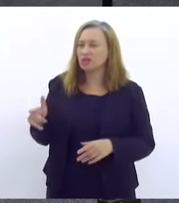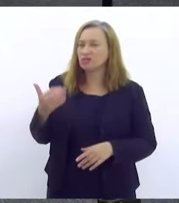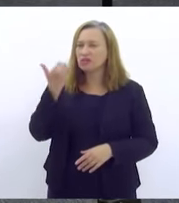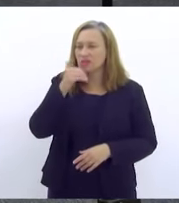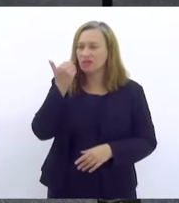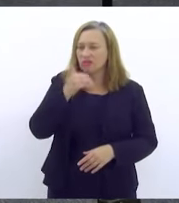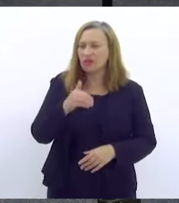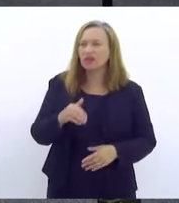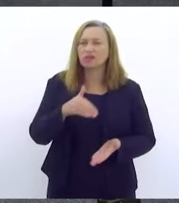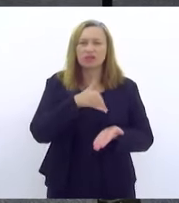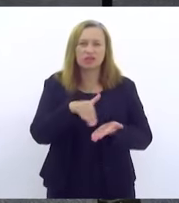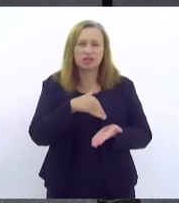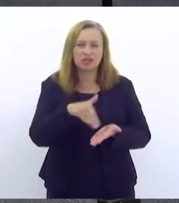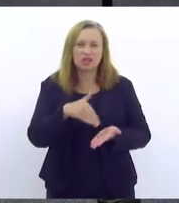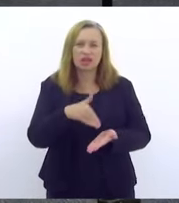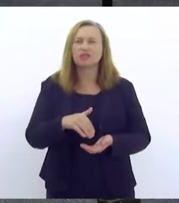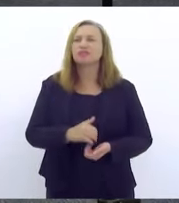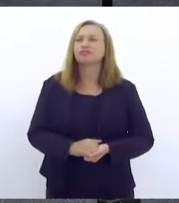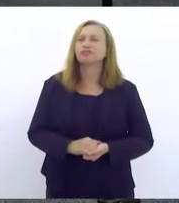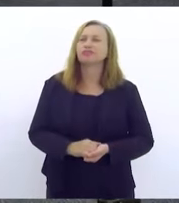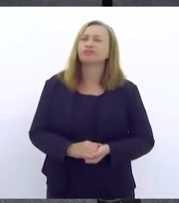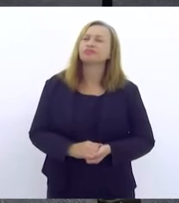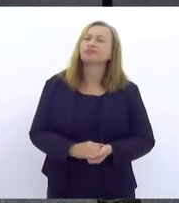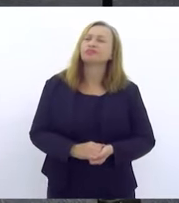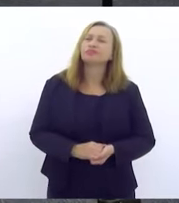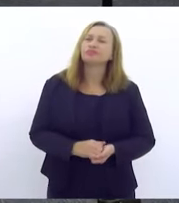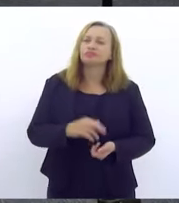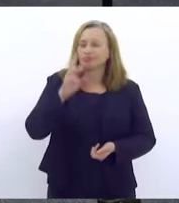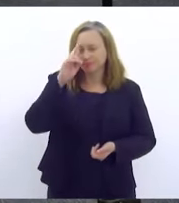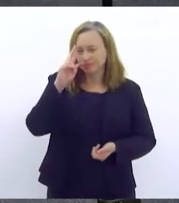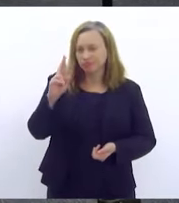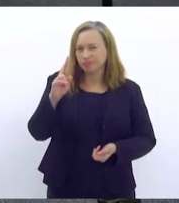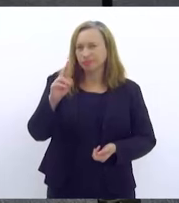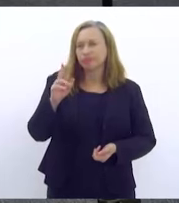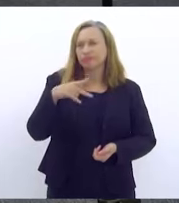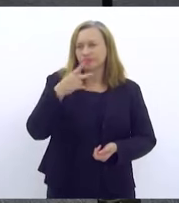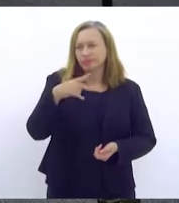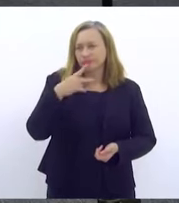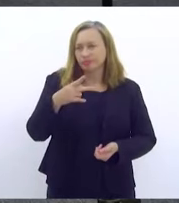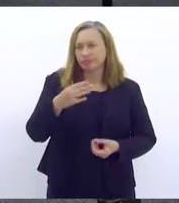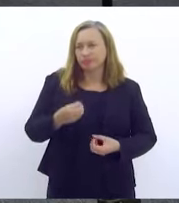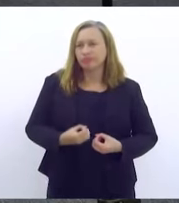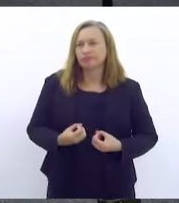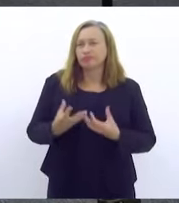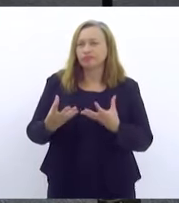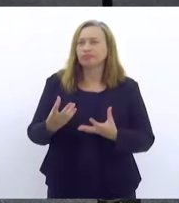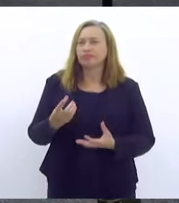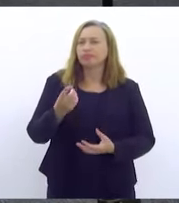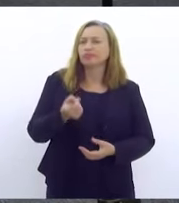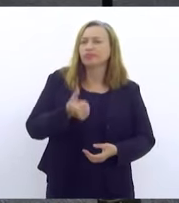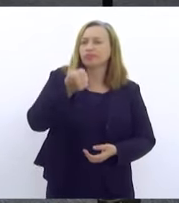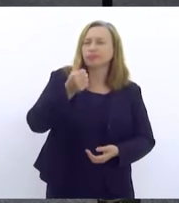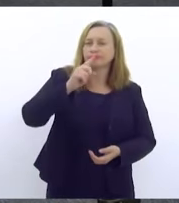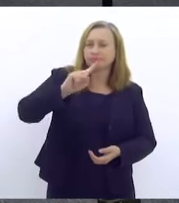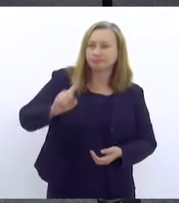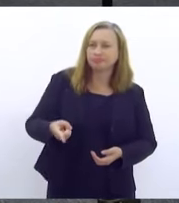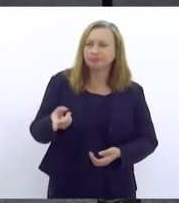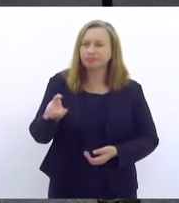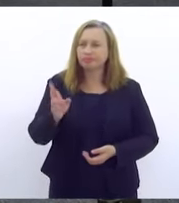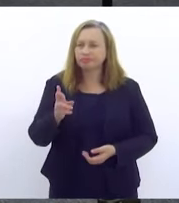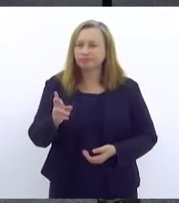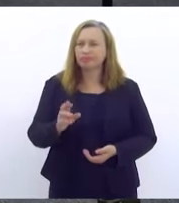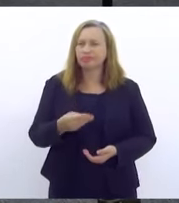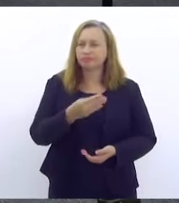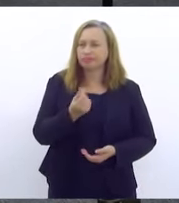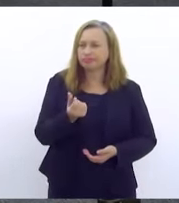o secretário em voga, que Vossa Excelência cita, que doou quase R$1 milhão dos cofres